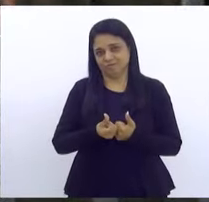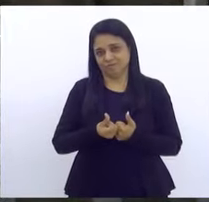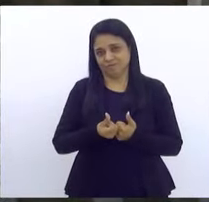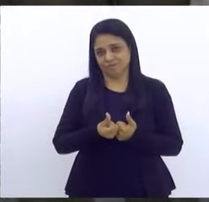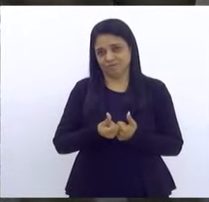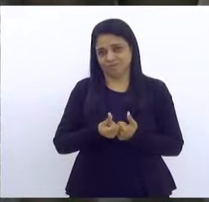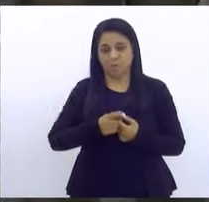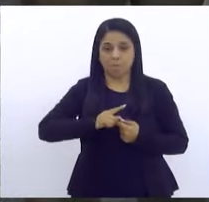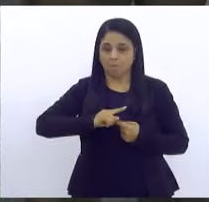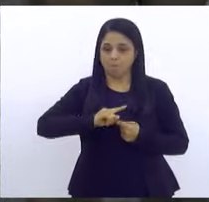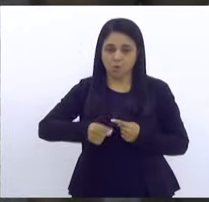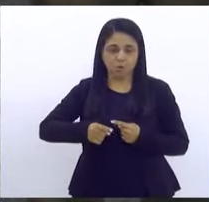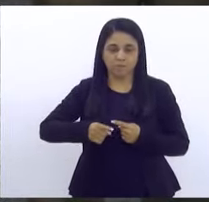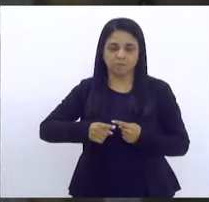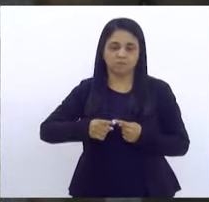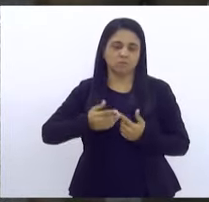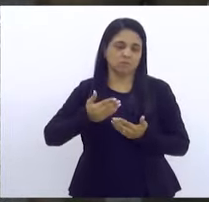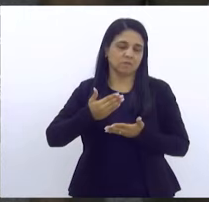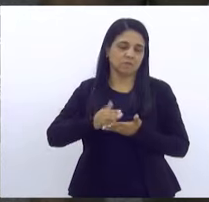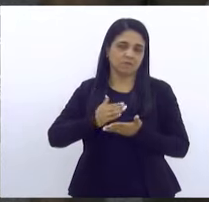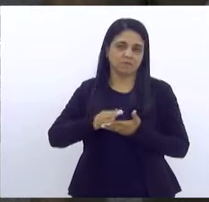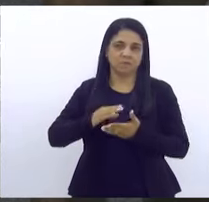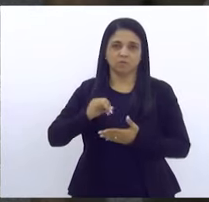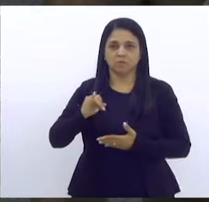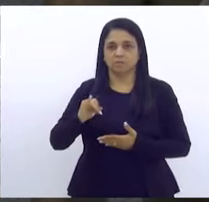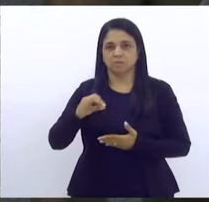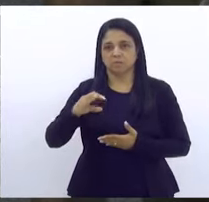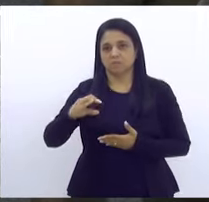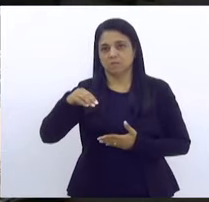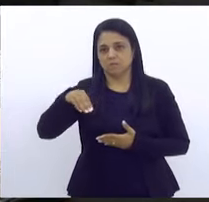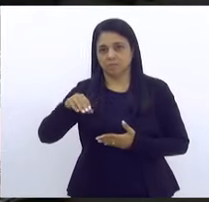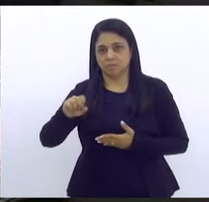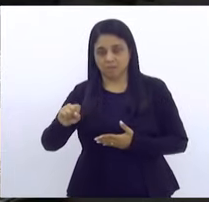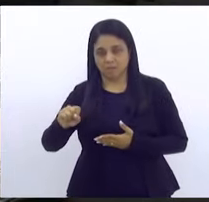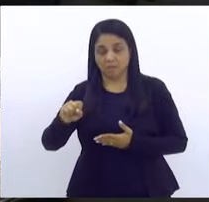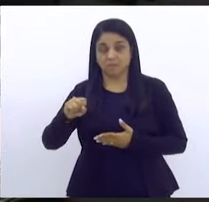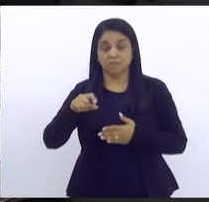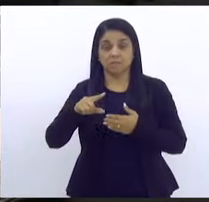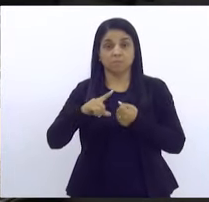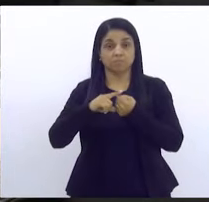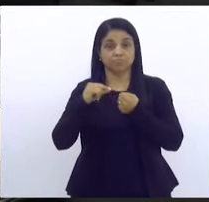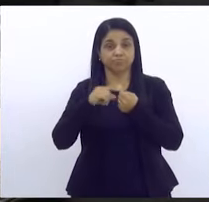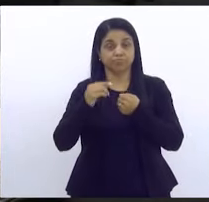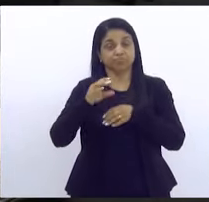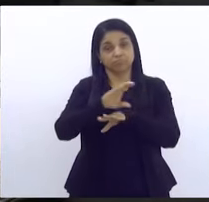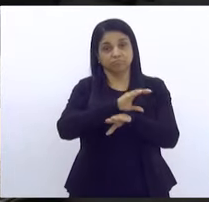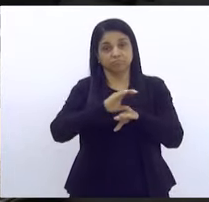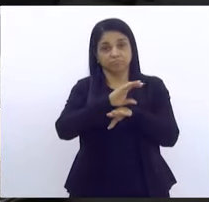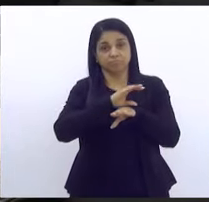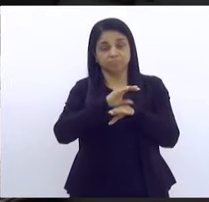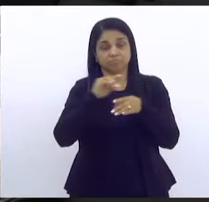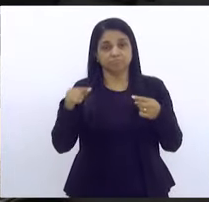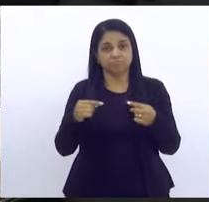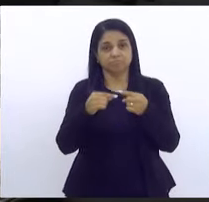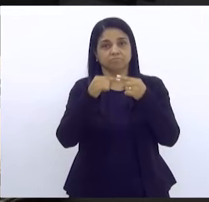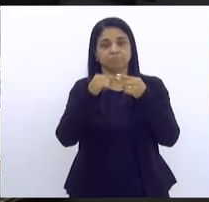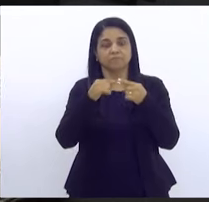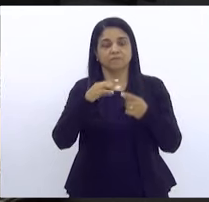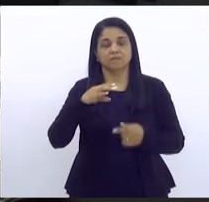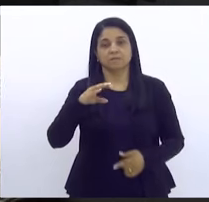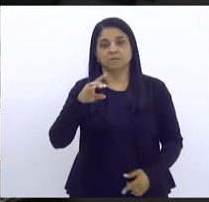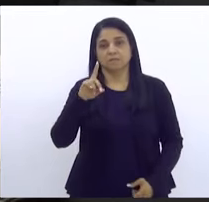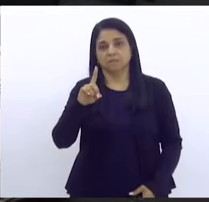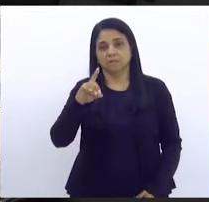a proibição de cobrança de ICMS. É para atender dispositivo constitucional da DCT